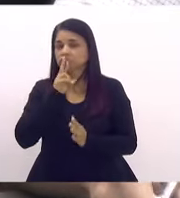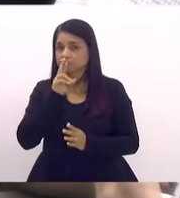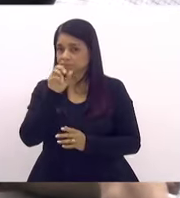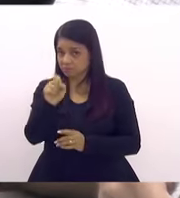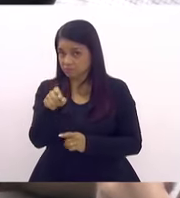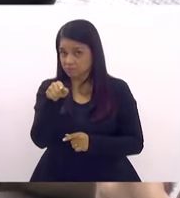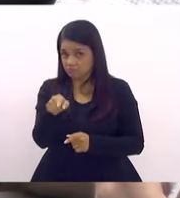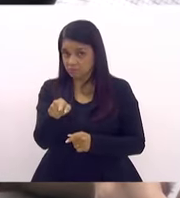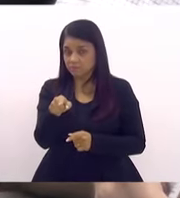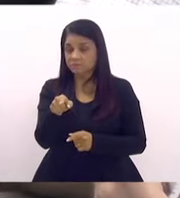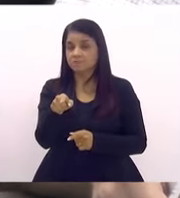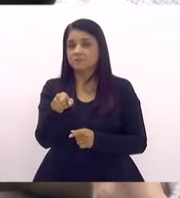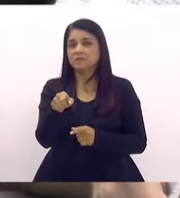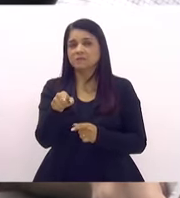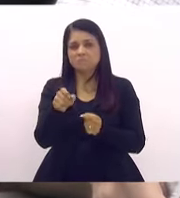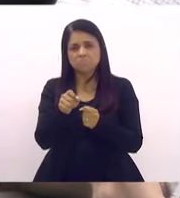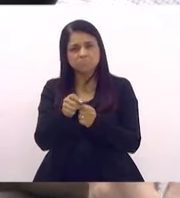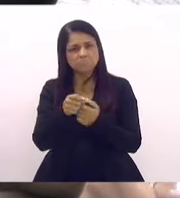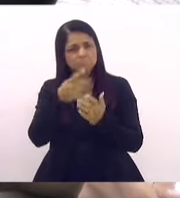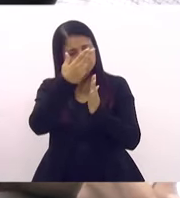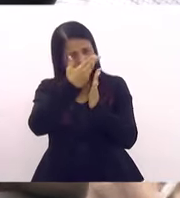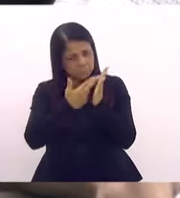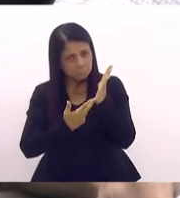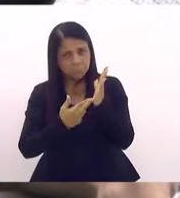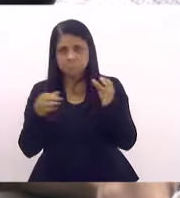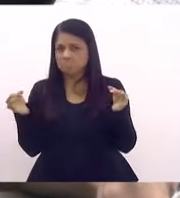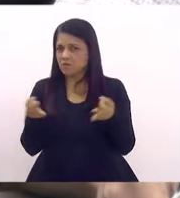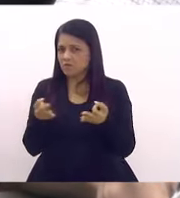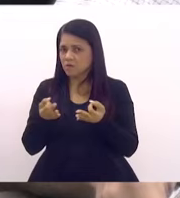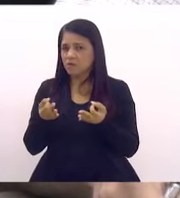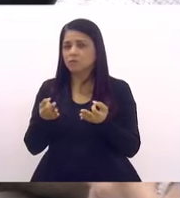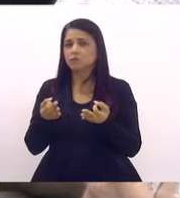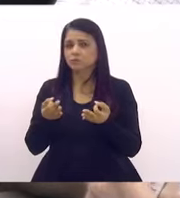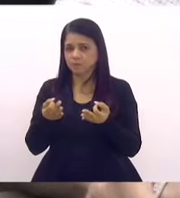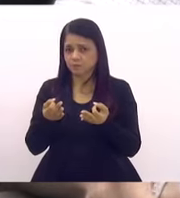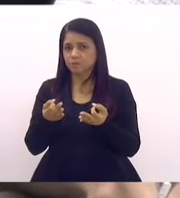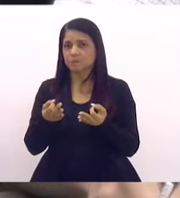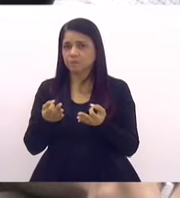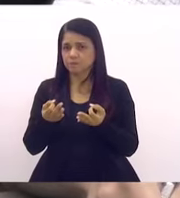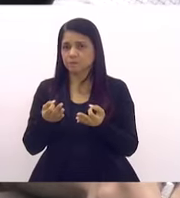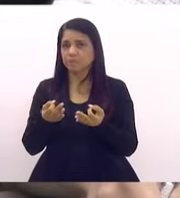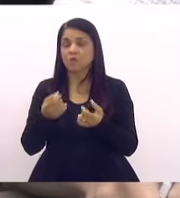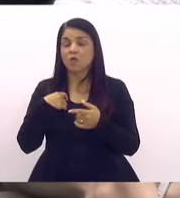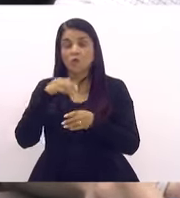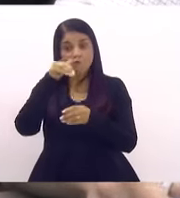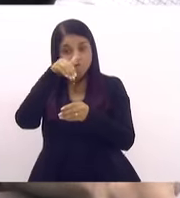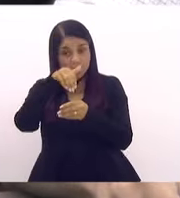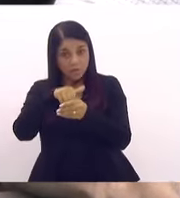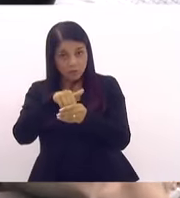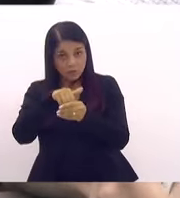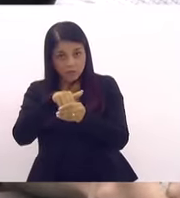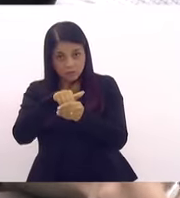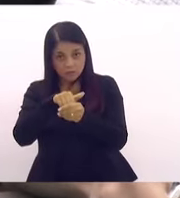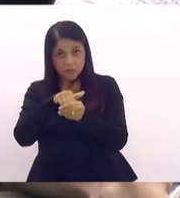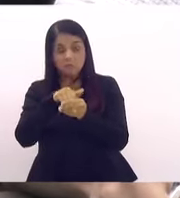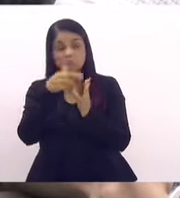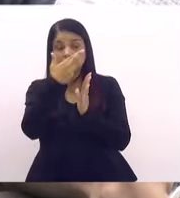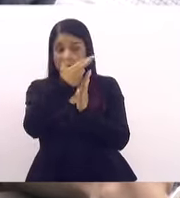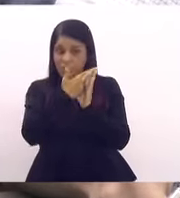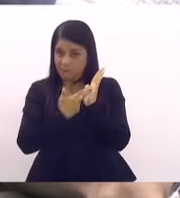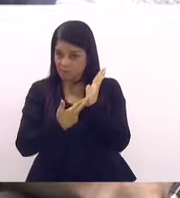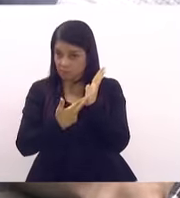que é amplo, perfeito e restrito, e eu quero deixar desde o início que eu votaria na íntegra pelo